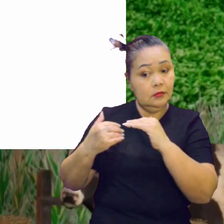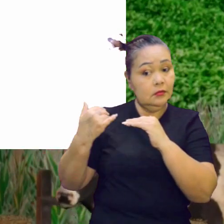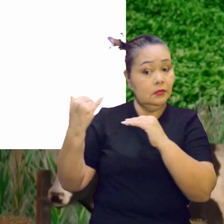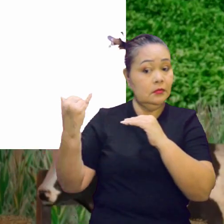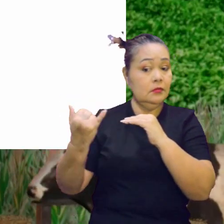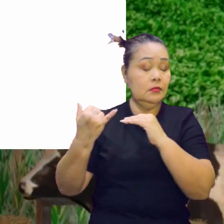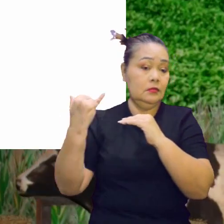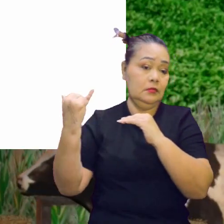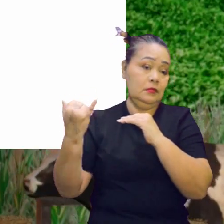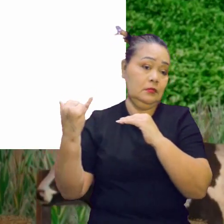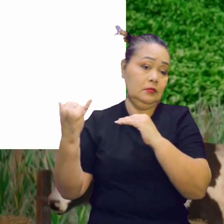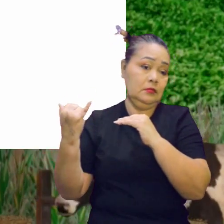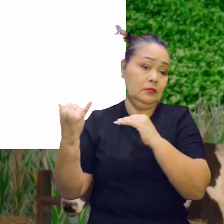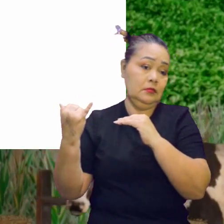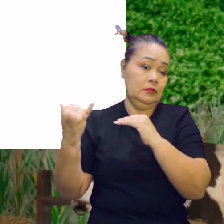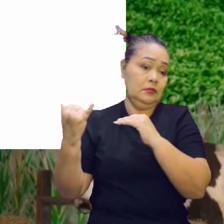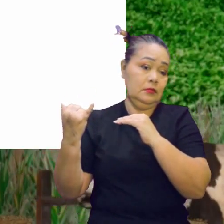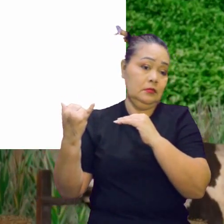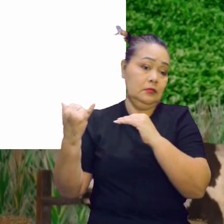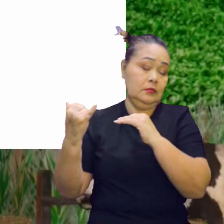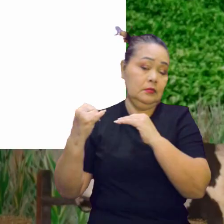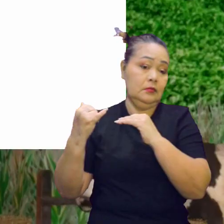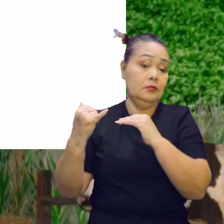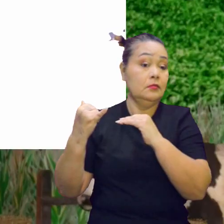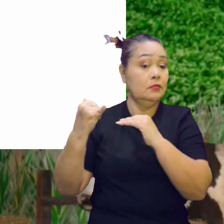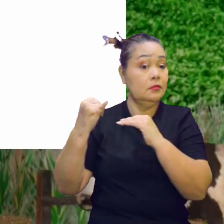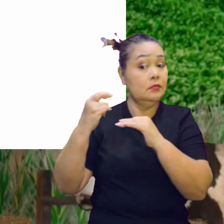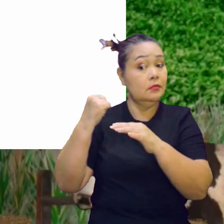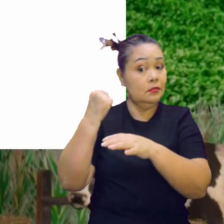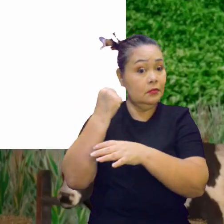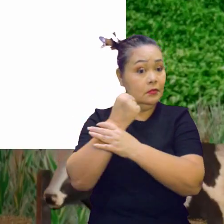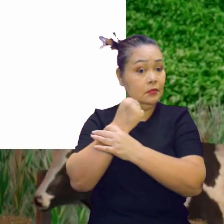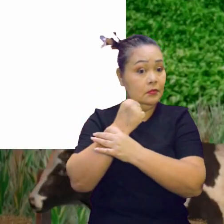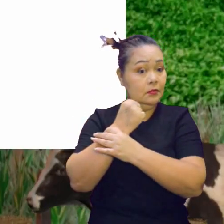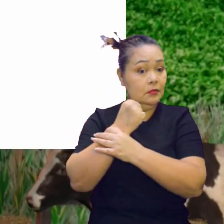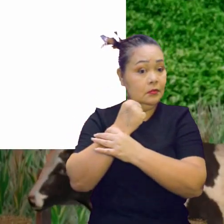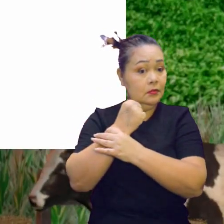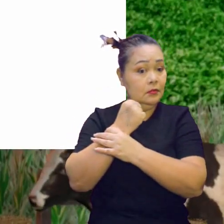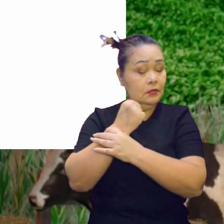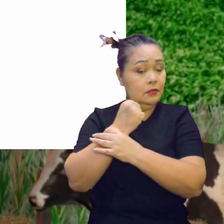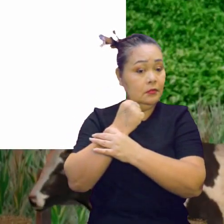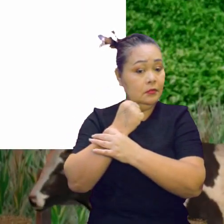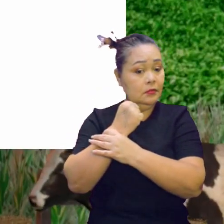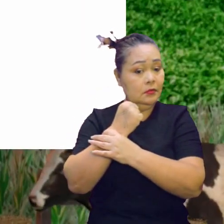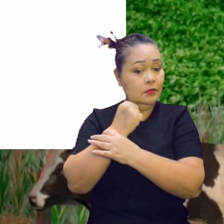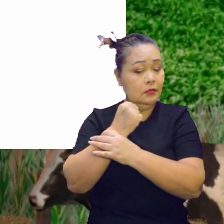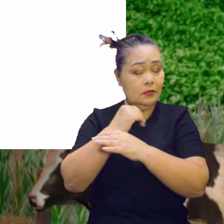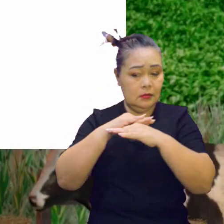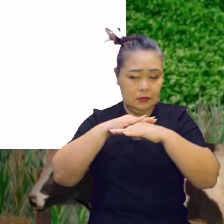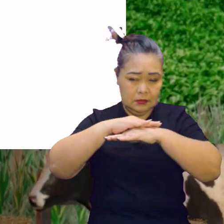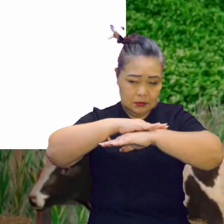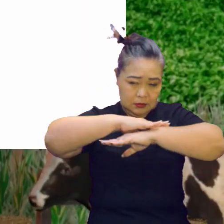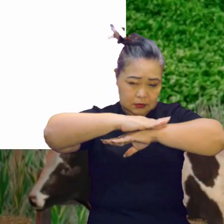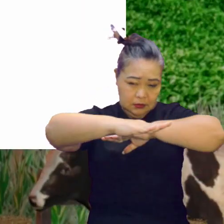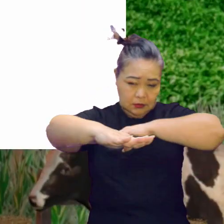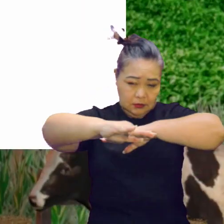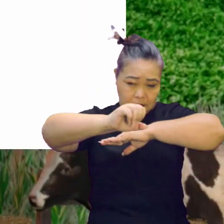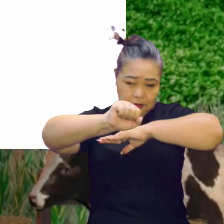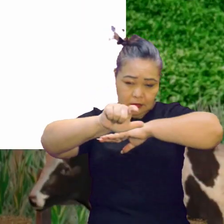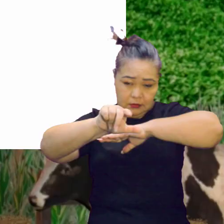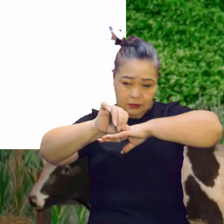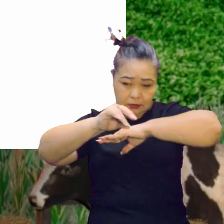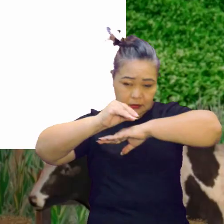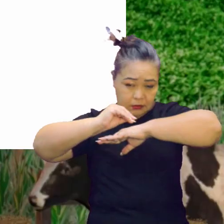importantíssima, que vai garantir, aqui é o solo, tá, pessoal? É uma faixa